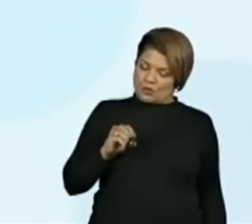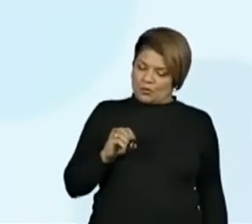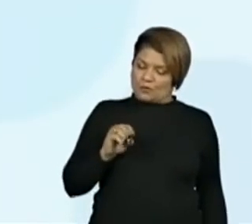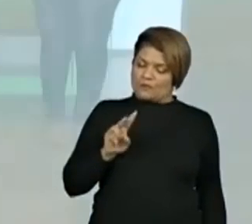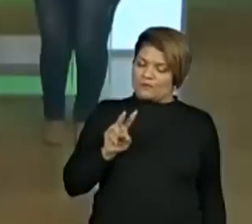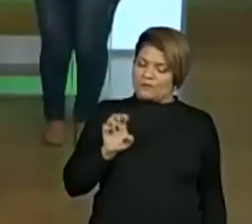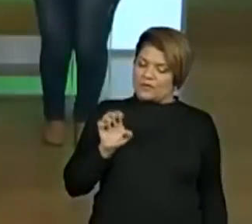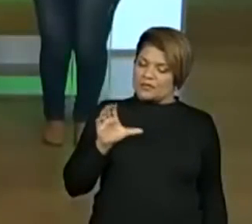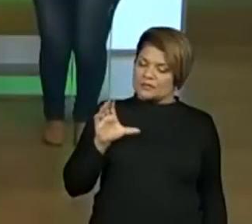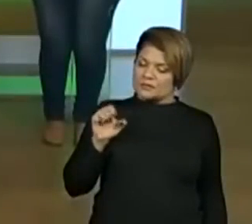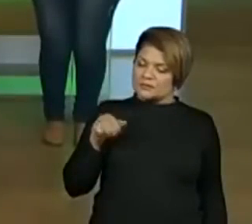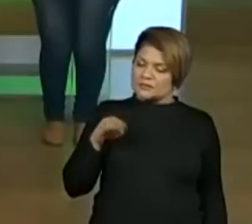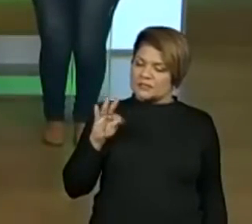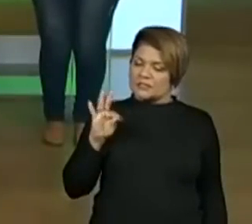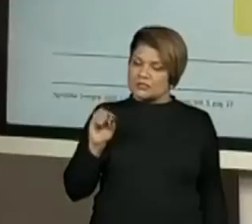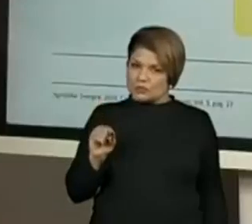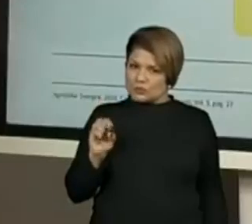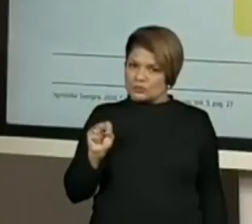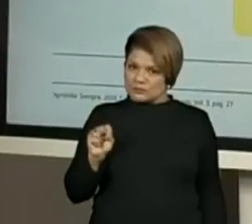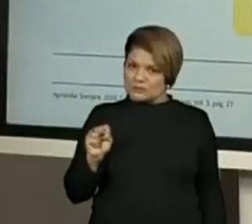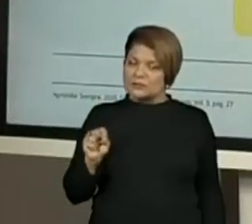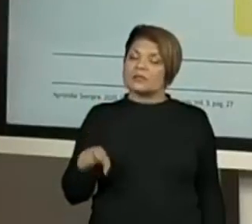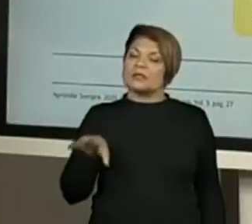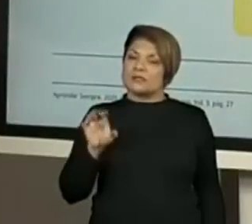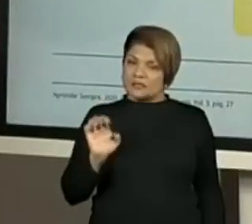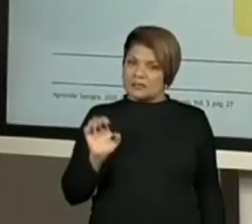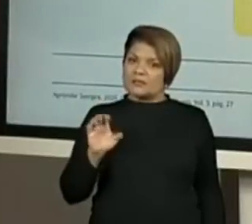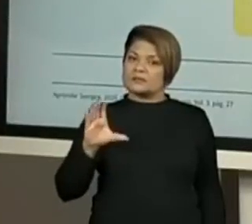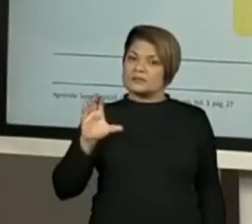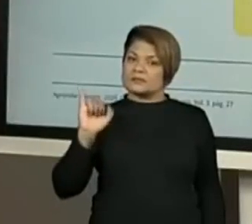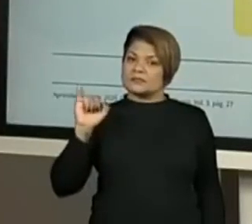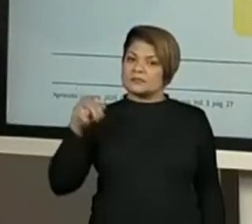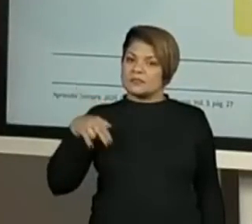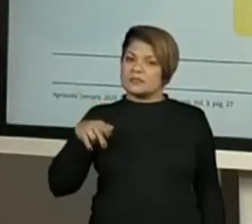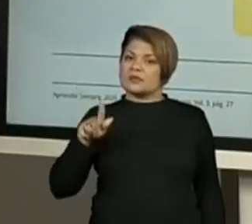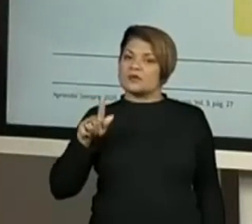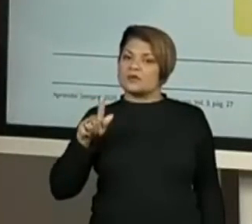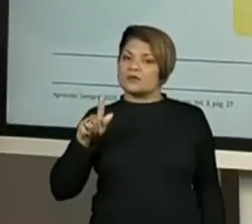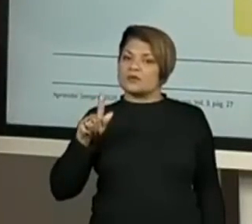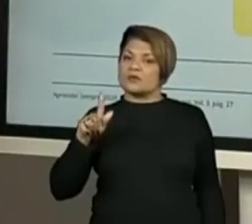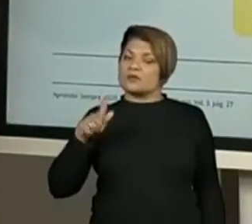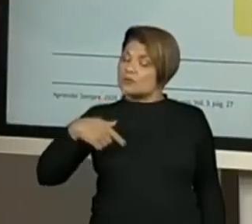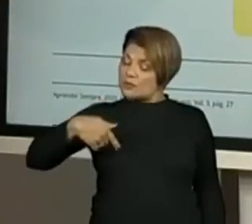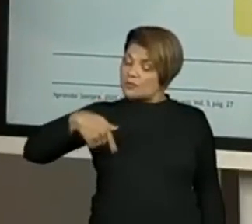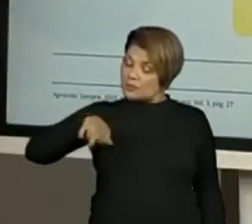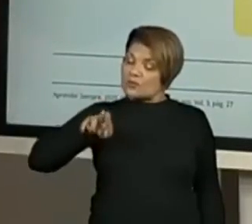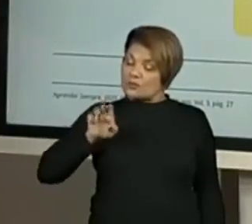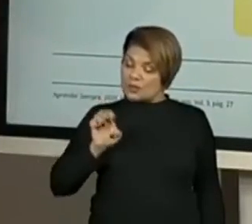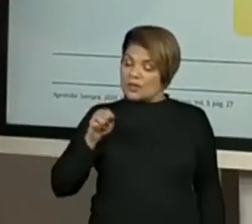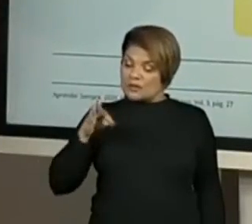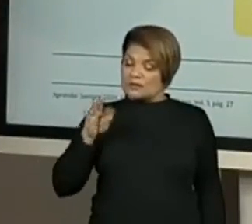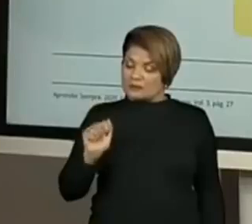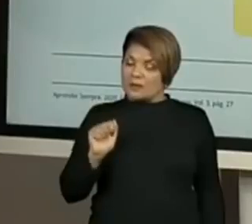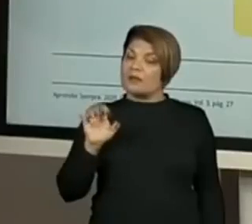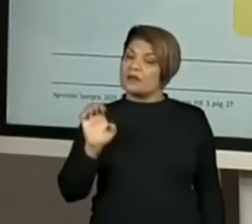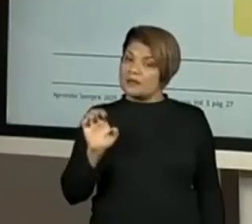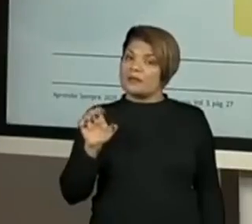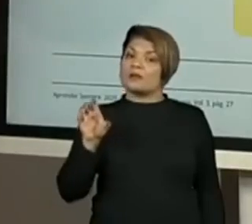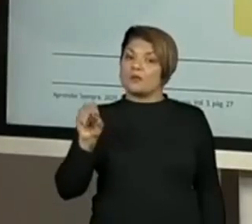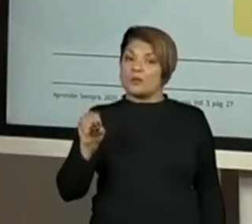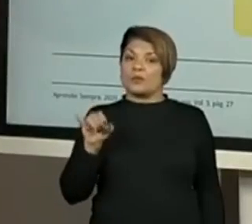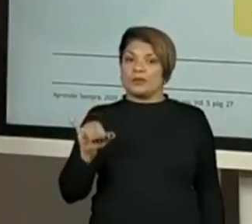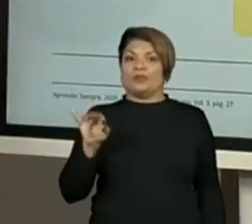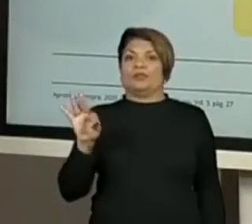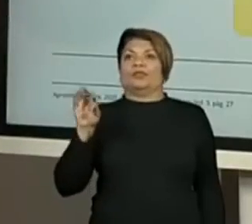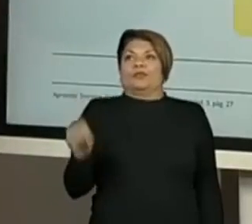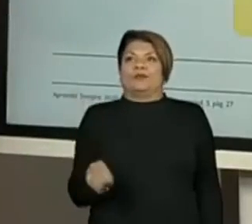1958. Então, nós vamos escrever cada palavra um número, um algarismo, tá bom? O valor do algarismo. E